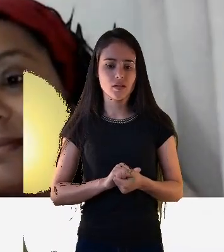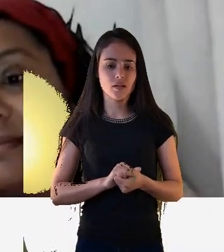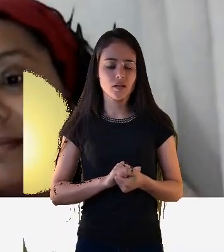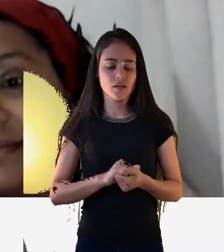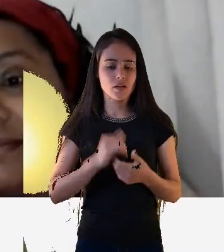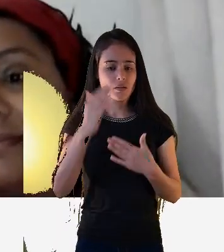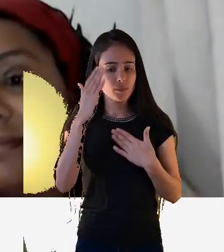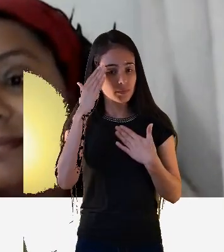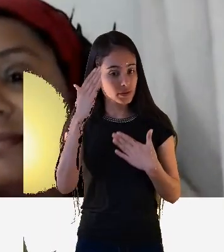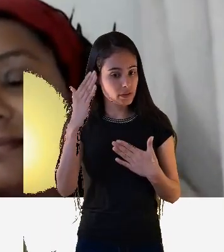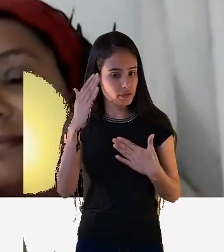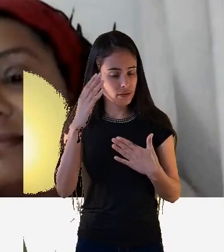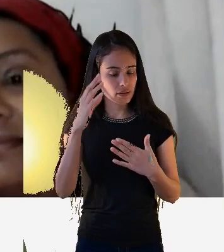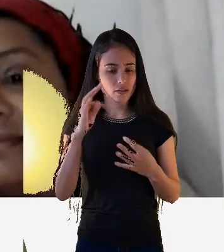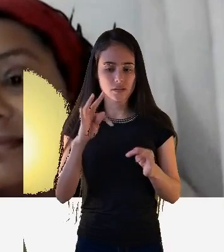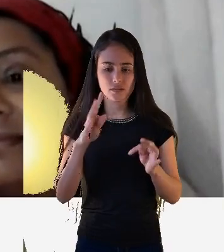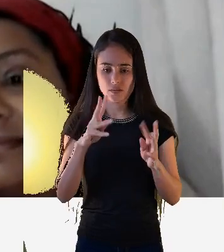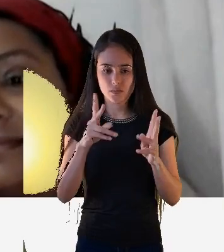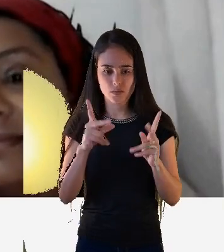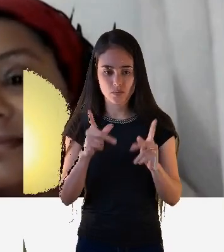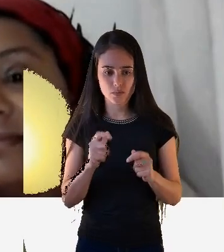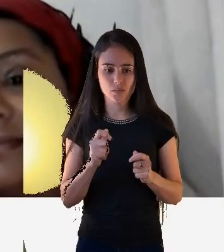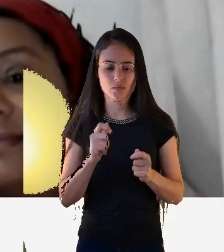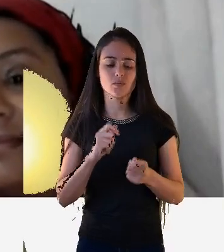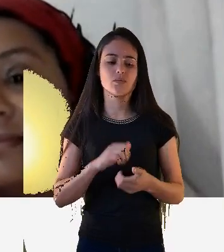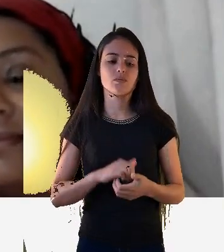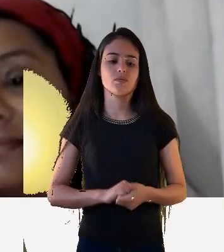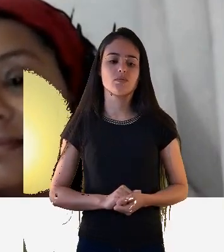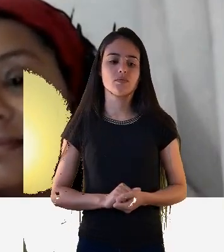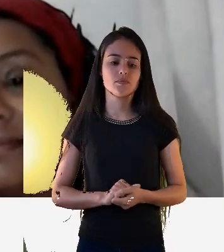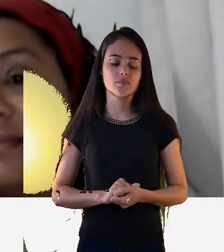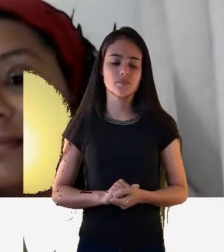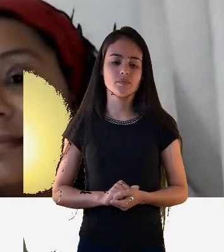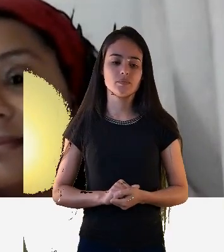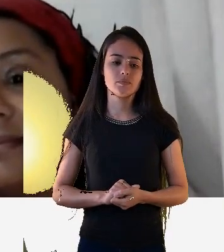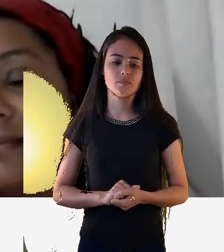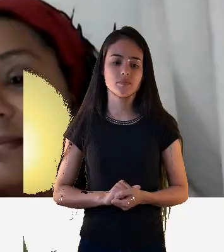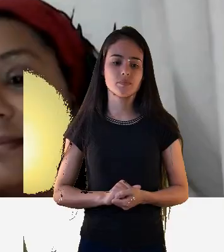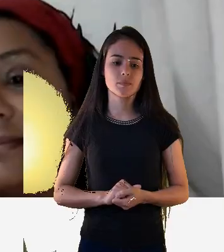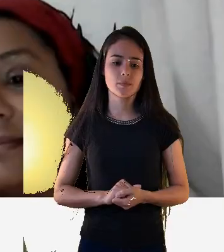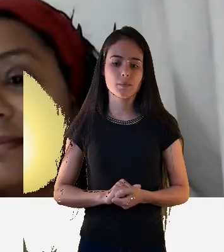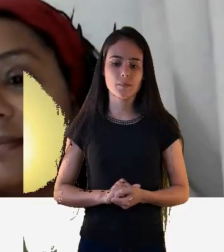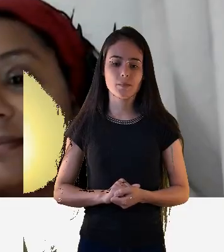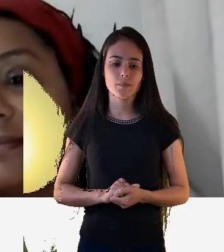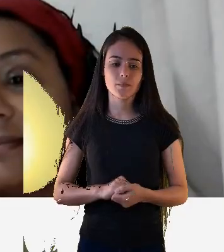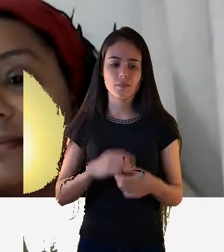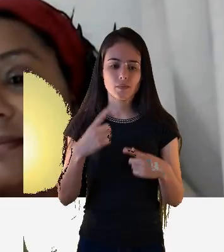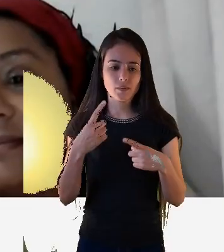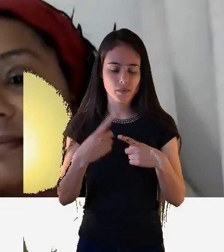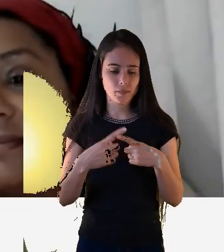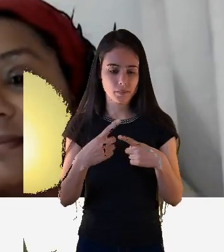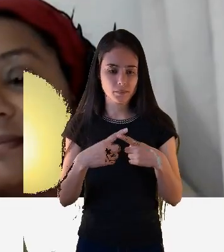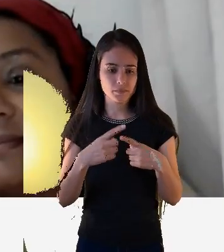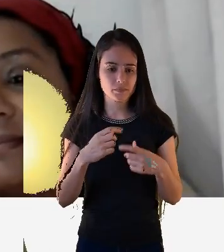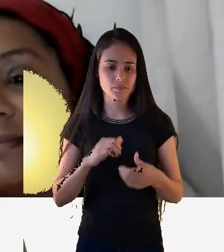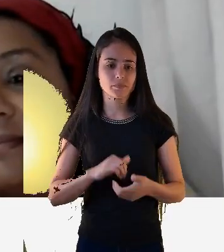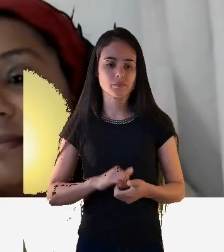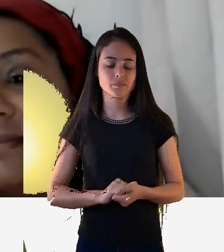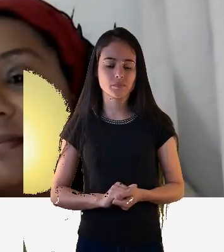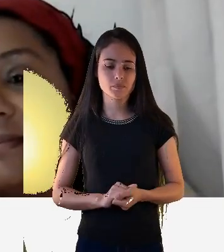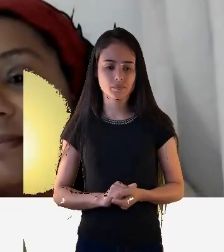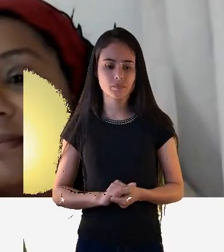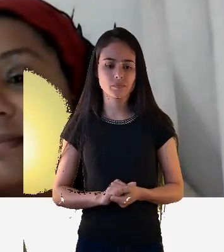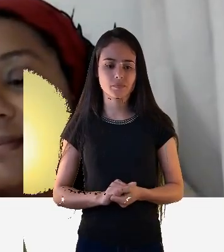né? A questão afetiva é principal. A gente acabou não exibindo o vídeo da sua tia, mas eu acho que diz